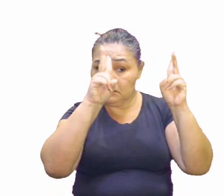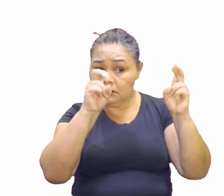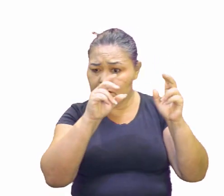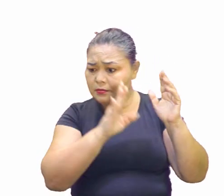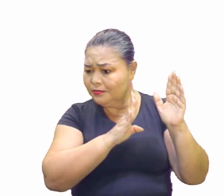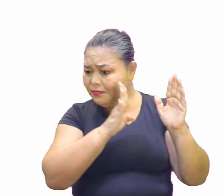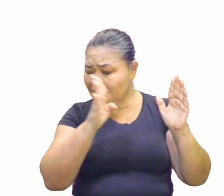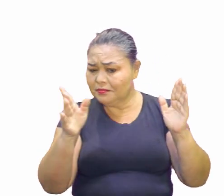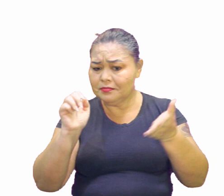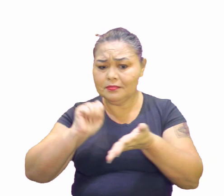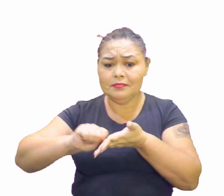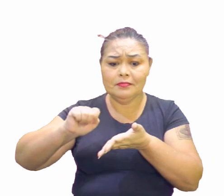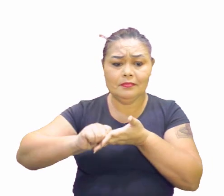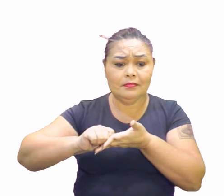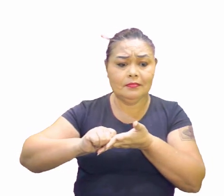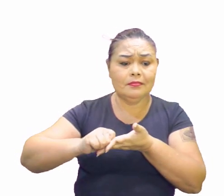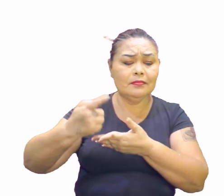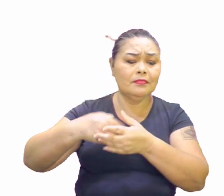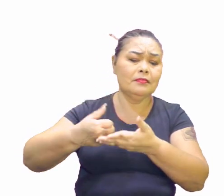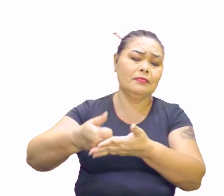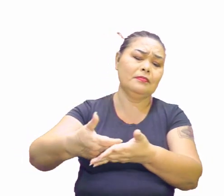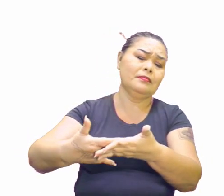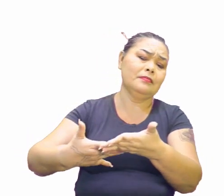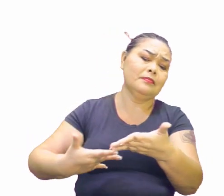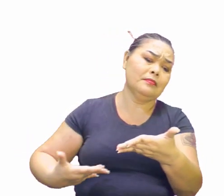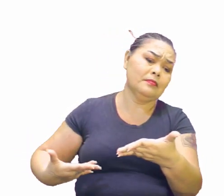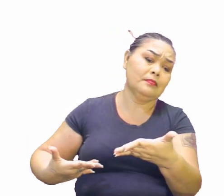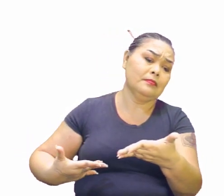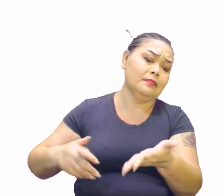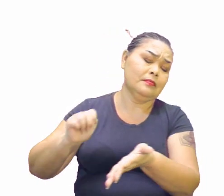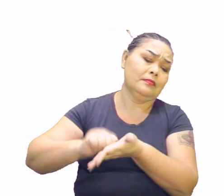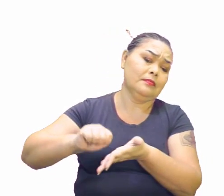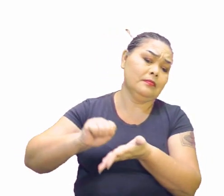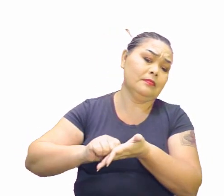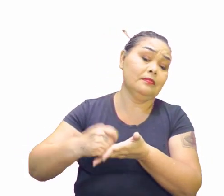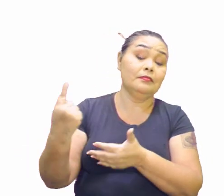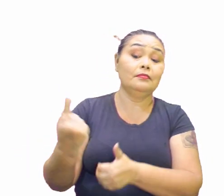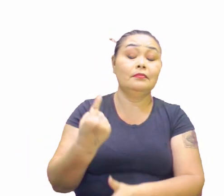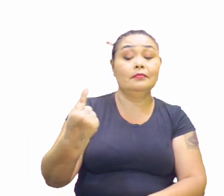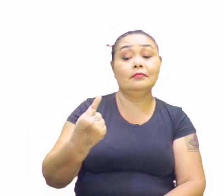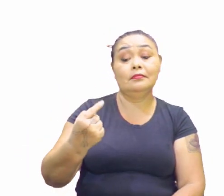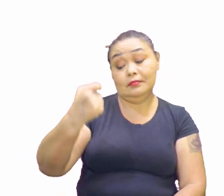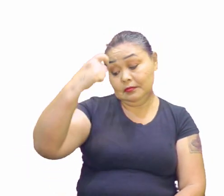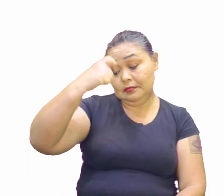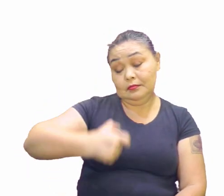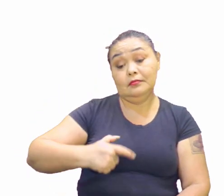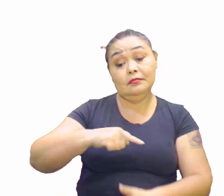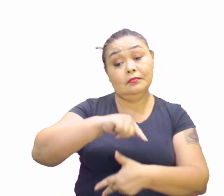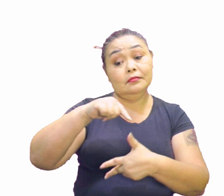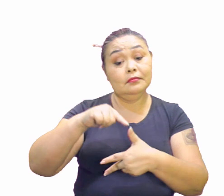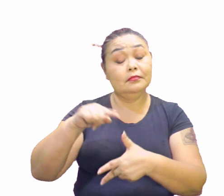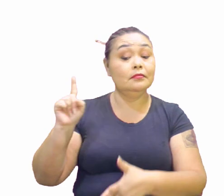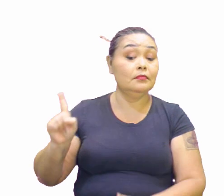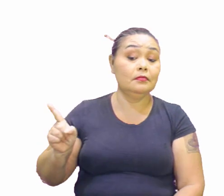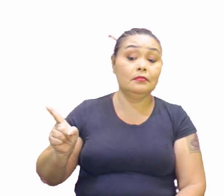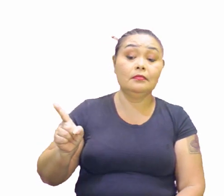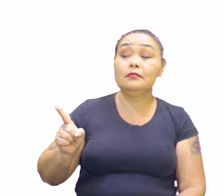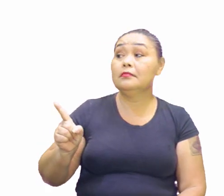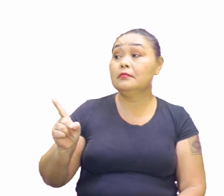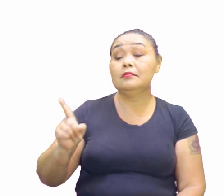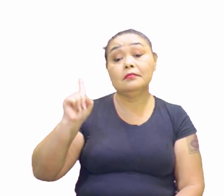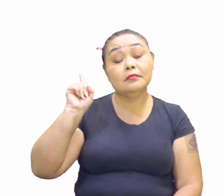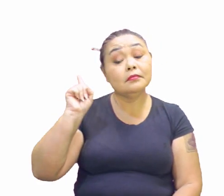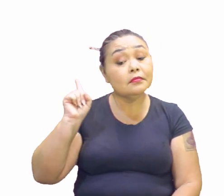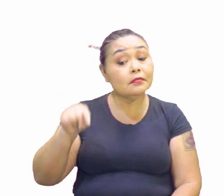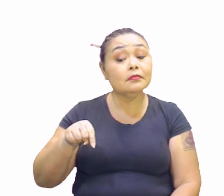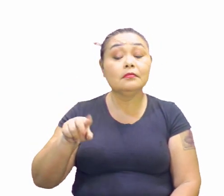tema. Escrever em períodos muito longos. Escrever de forma pessoal. Este daqui, o